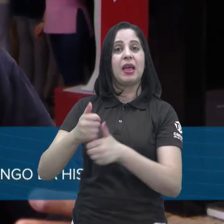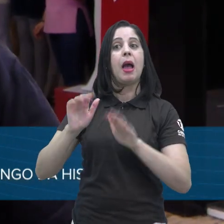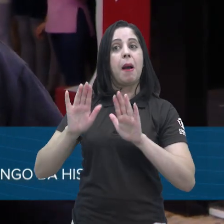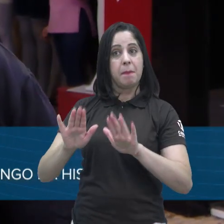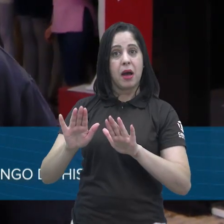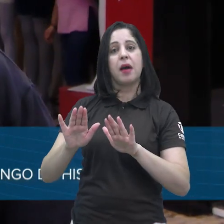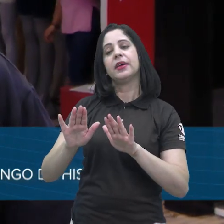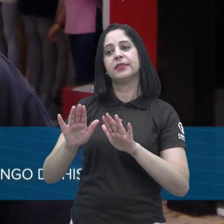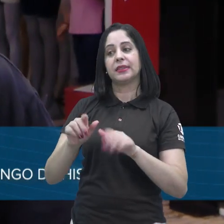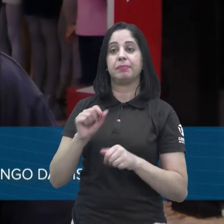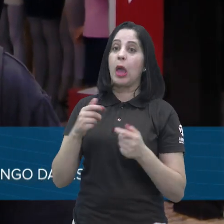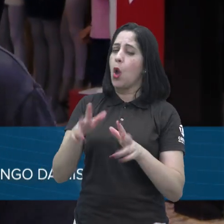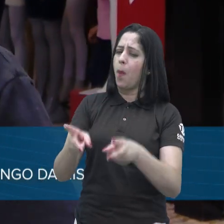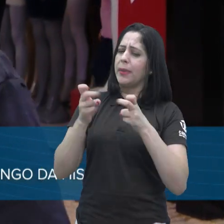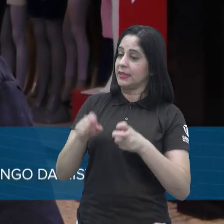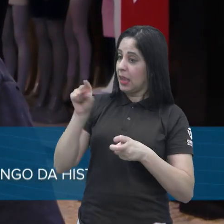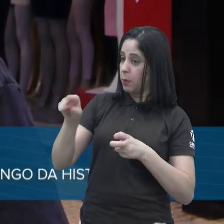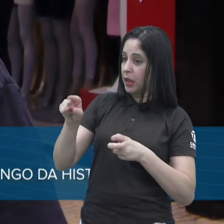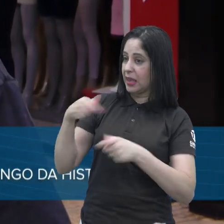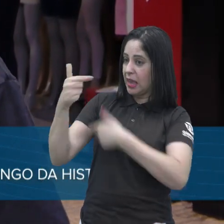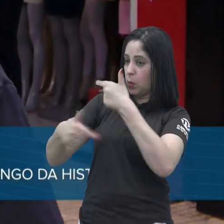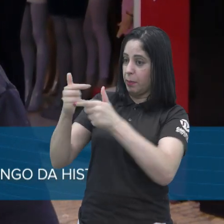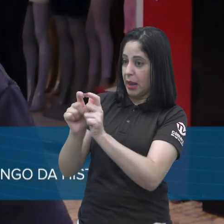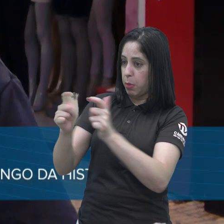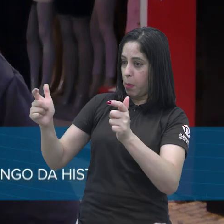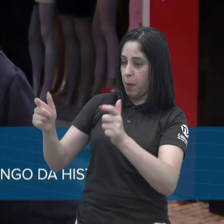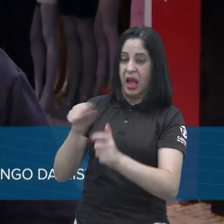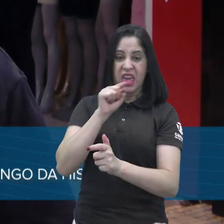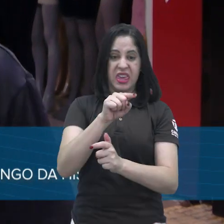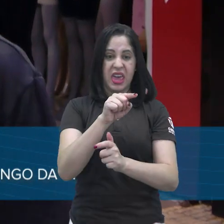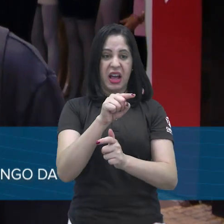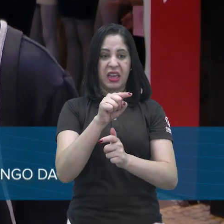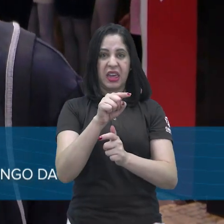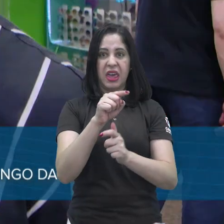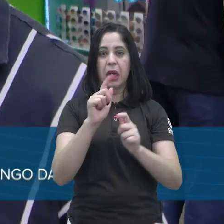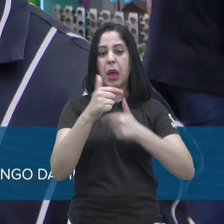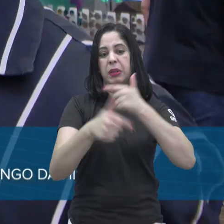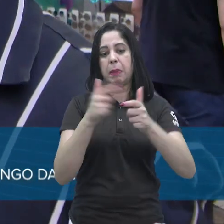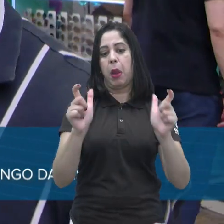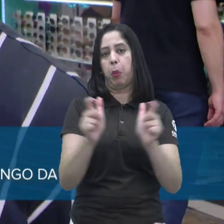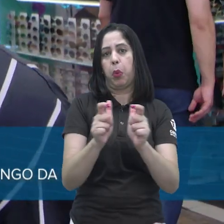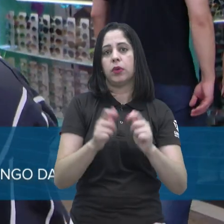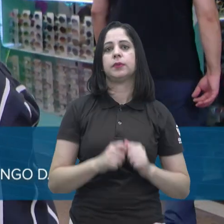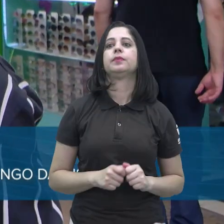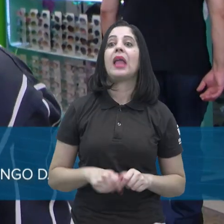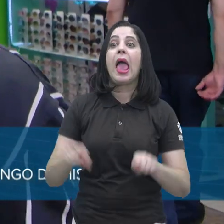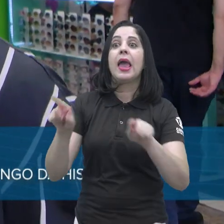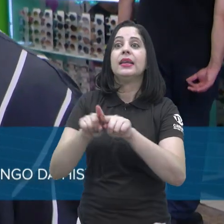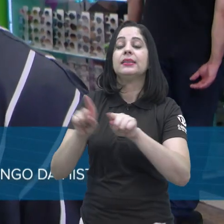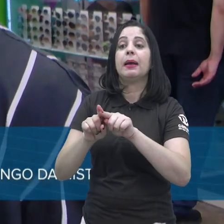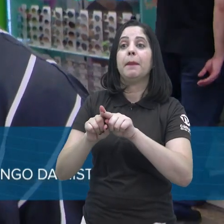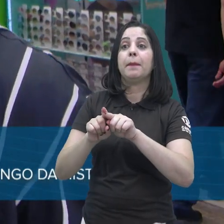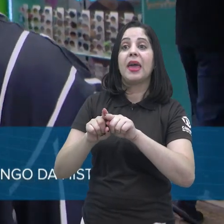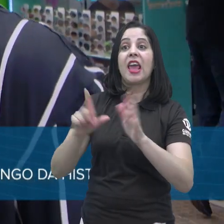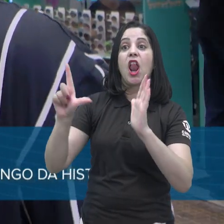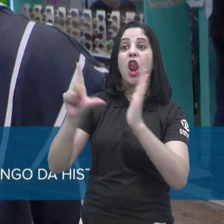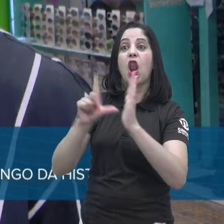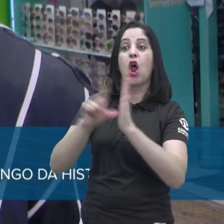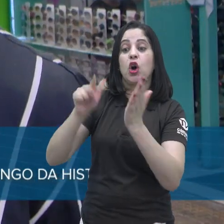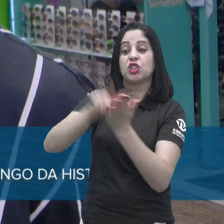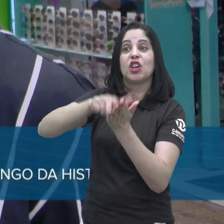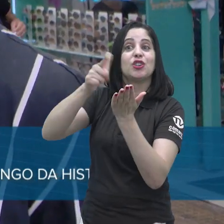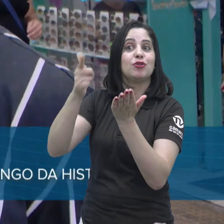Em outras áreas estão gerando emprego, mas tem áreas que a tecnologia está tomando conta mesmo. As bancas de jornais, né, que